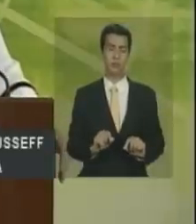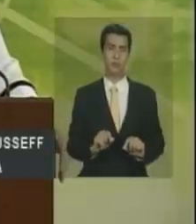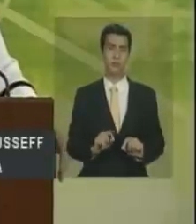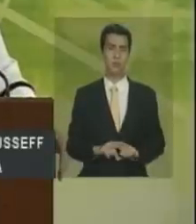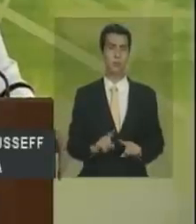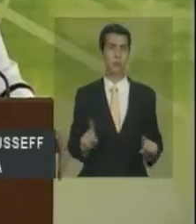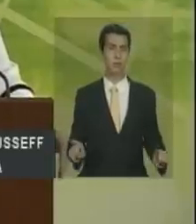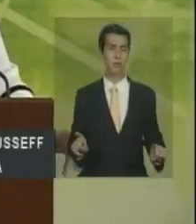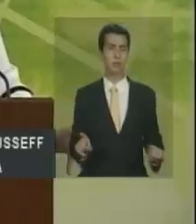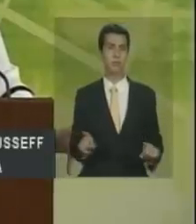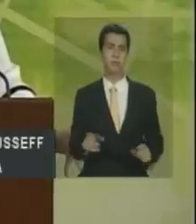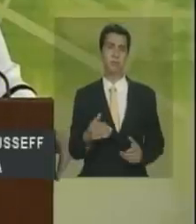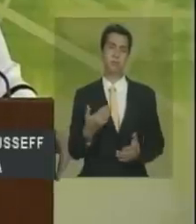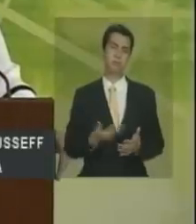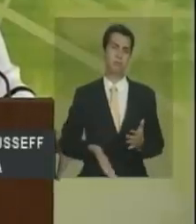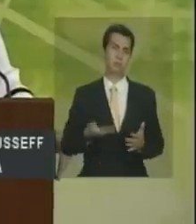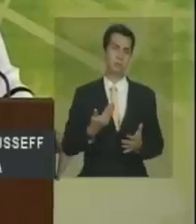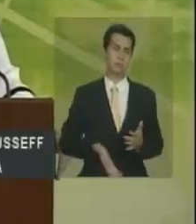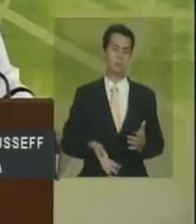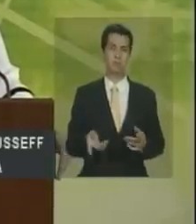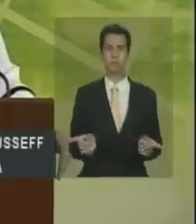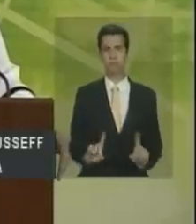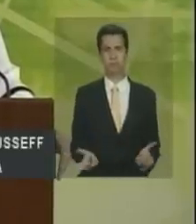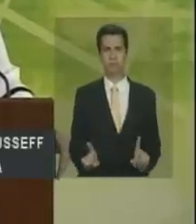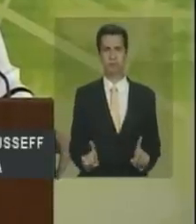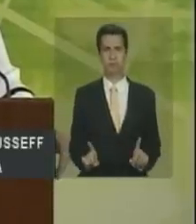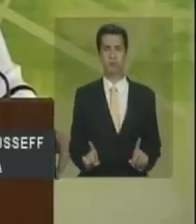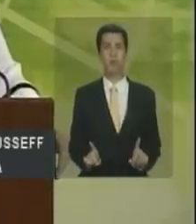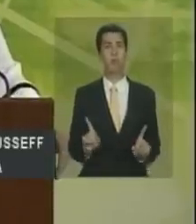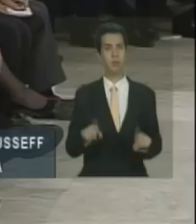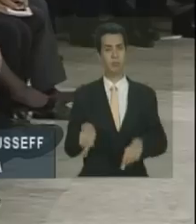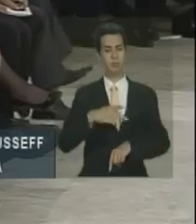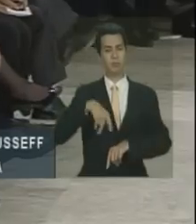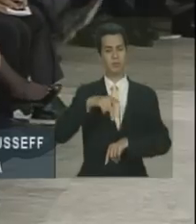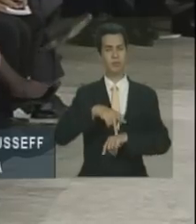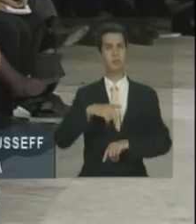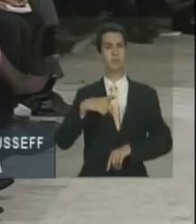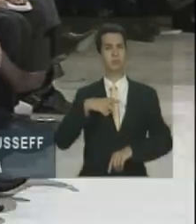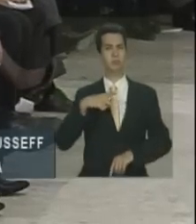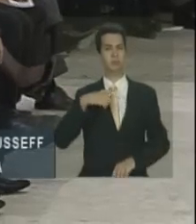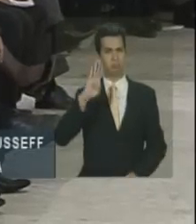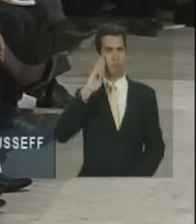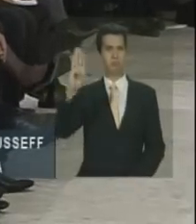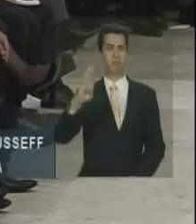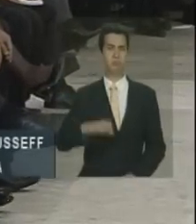de nenhuma forma na questão da soberania do país.